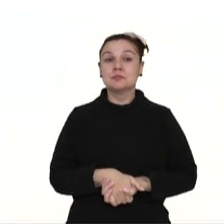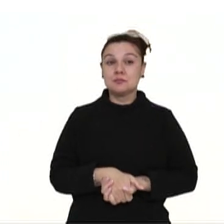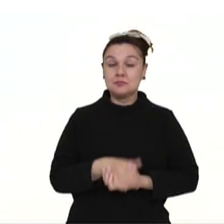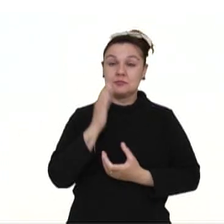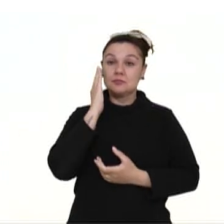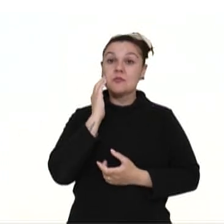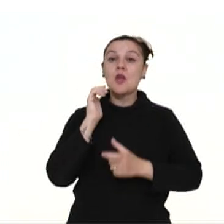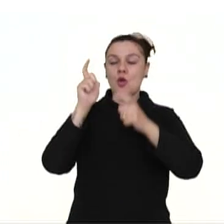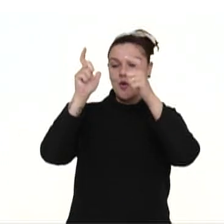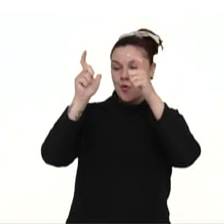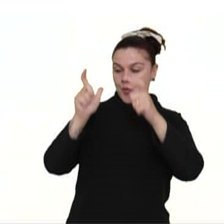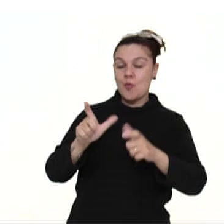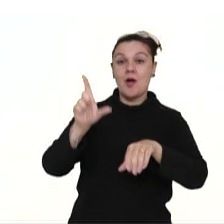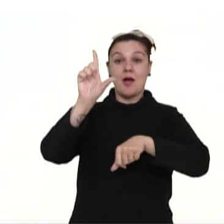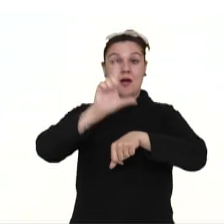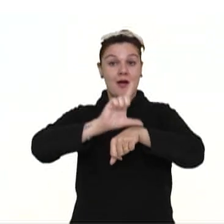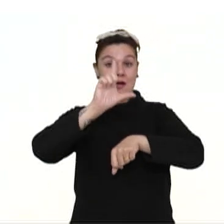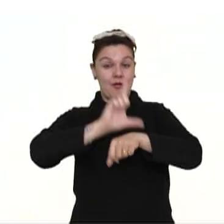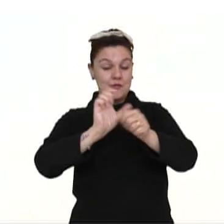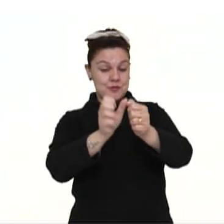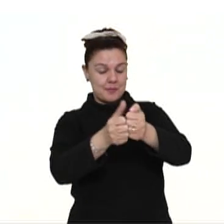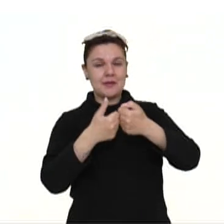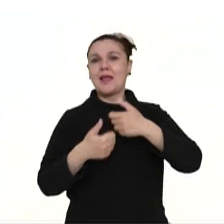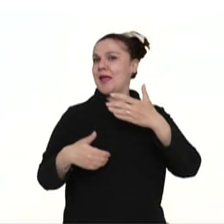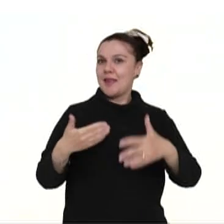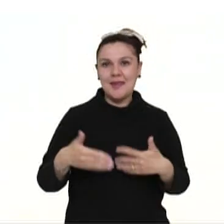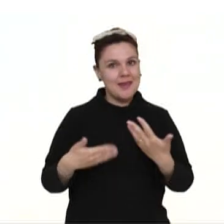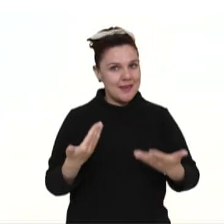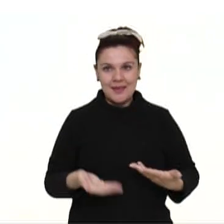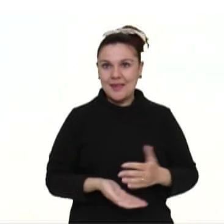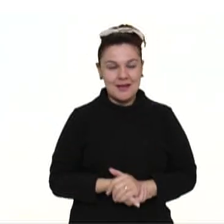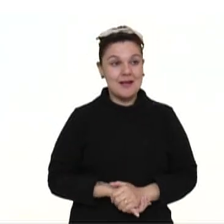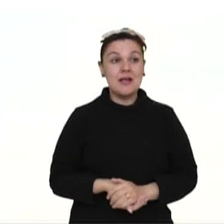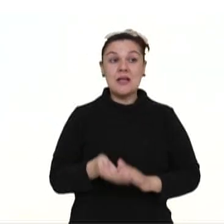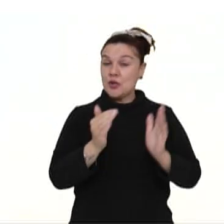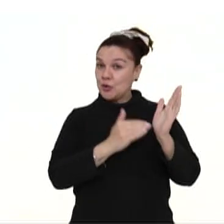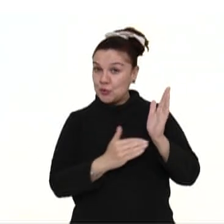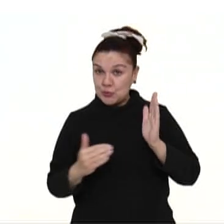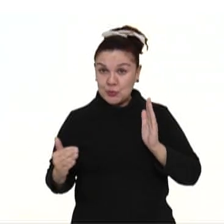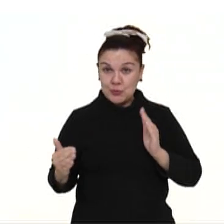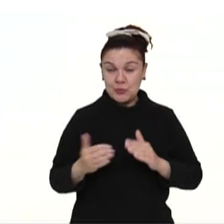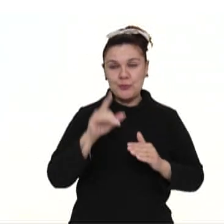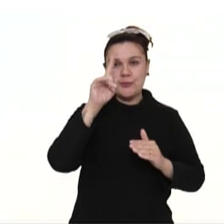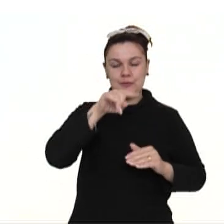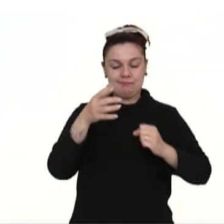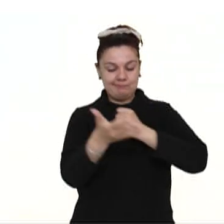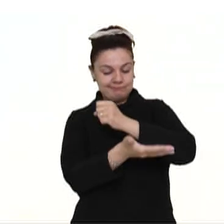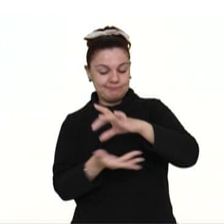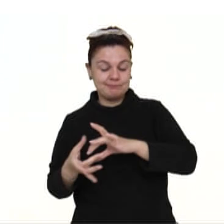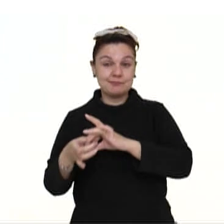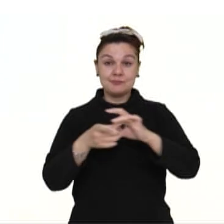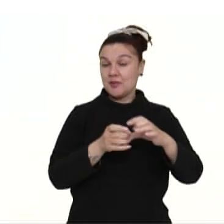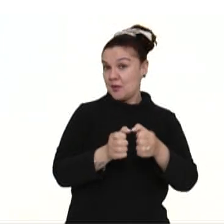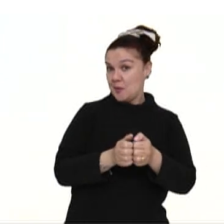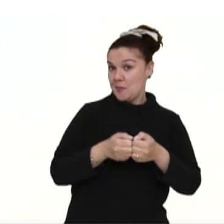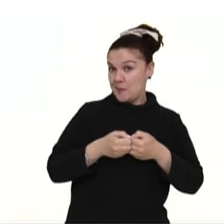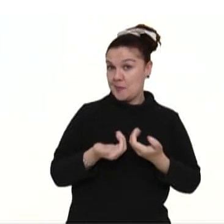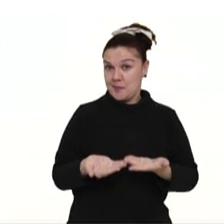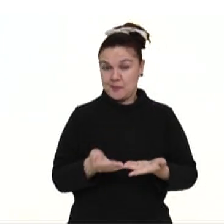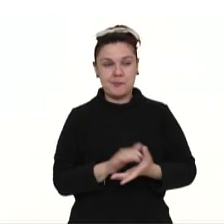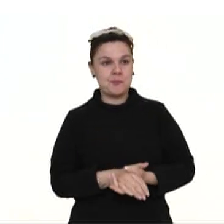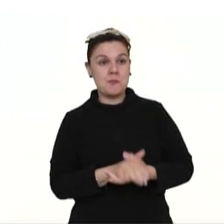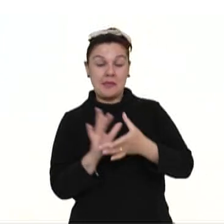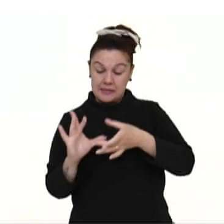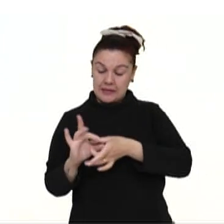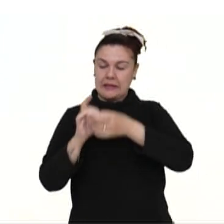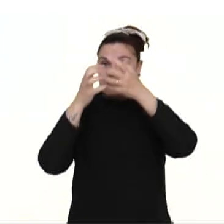a padaria, todos os trabalhadores da padaria, nananana. Então, tudo isso vai ser envolvido para fazer um pãozinho. Essa